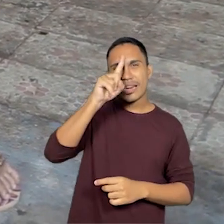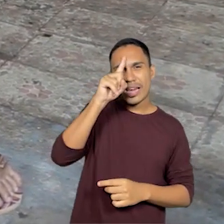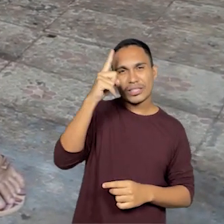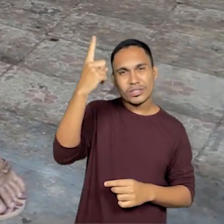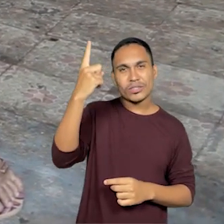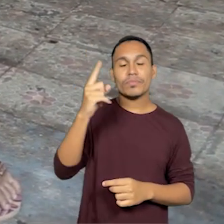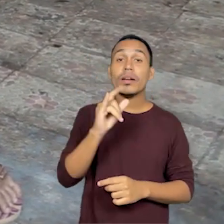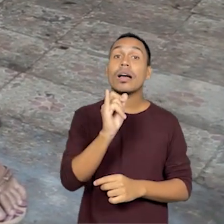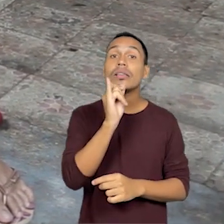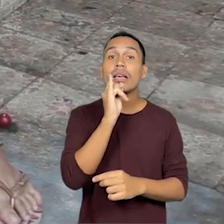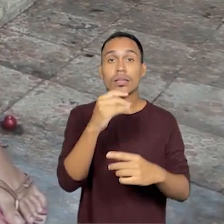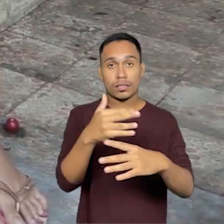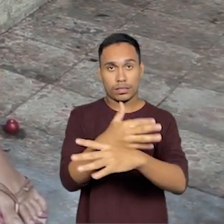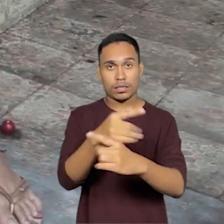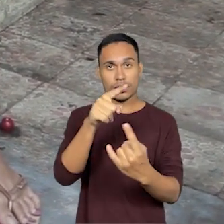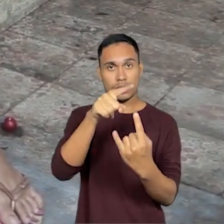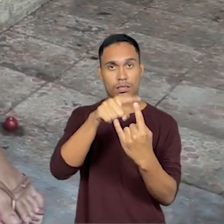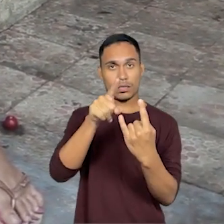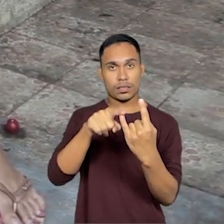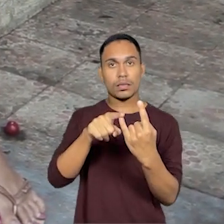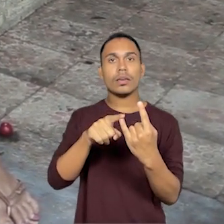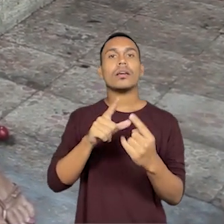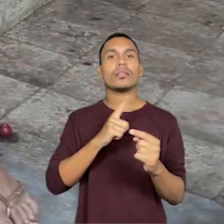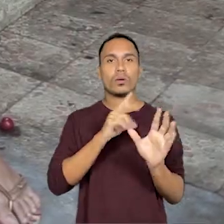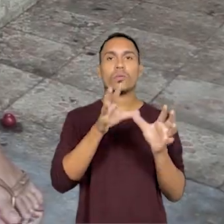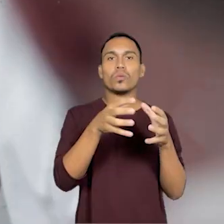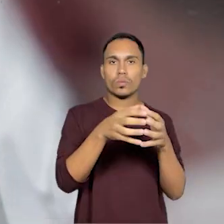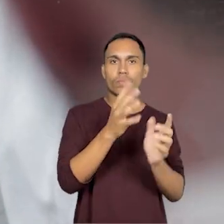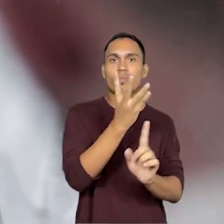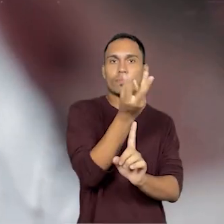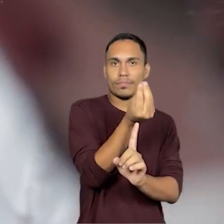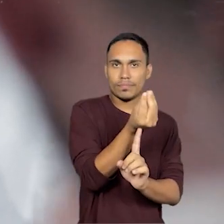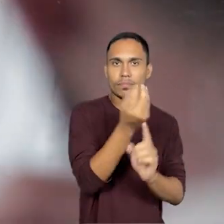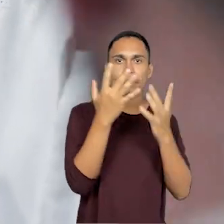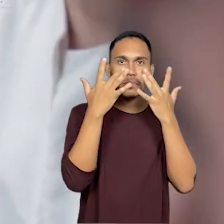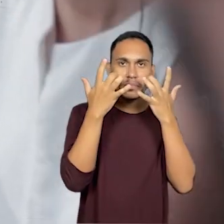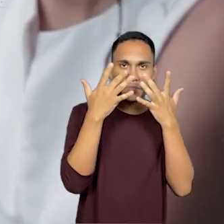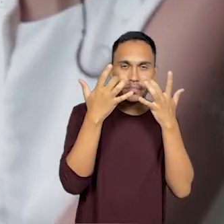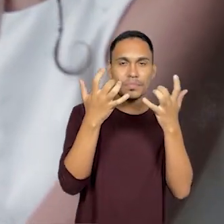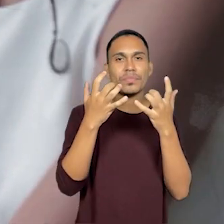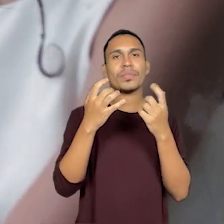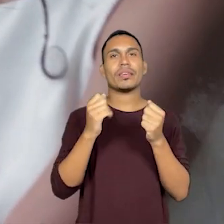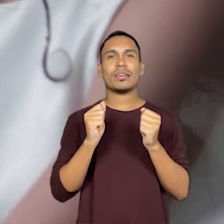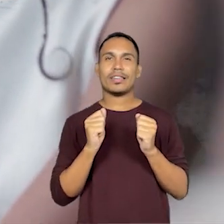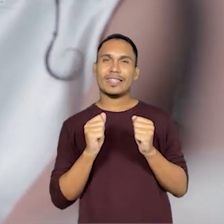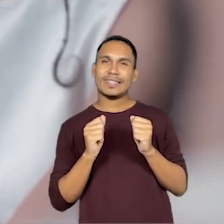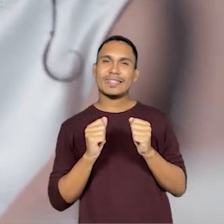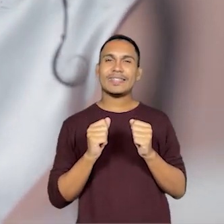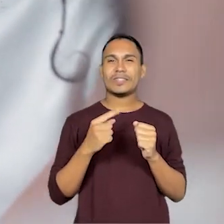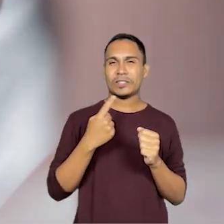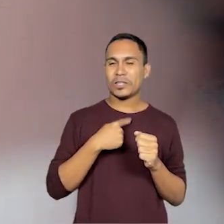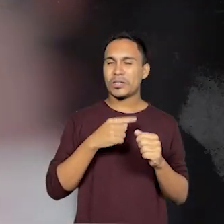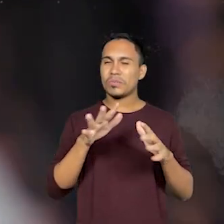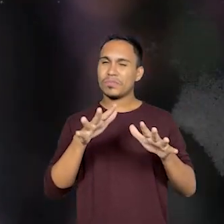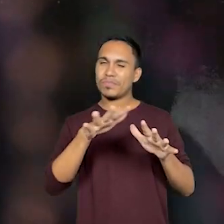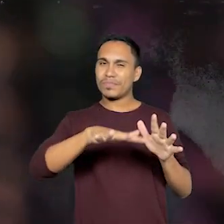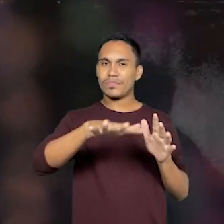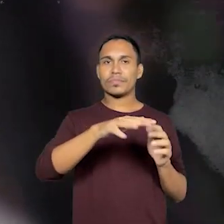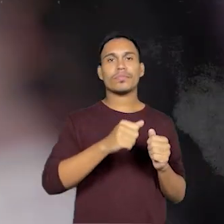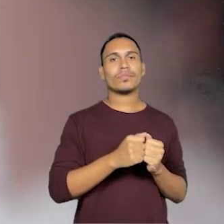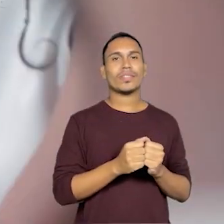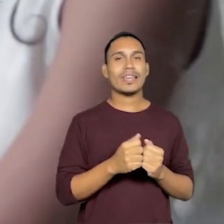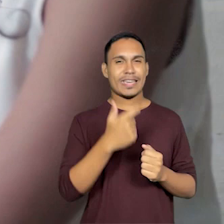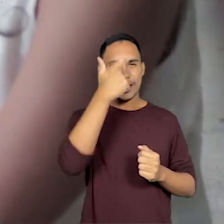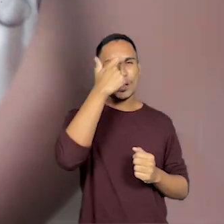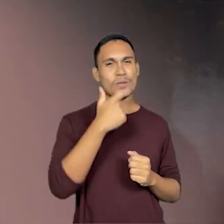a gente tem o grupo Artes Cínicas, então a gente também usa o Artes Cínicas. Eu amo dizer que eu sou das Artes